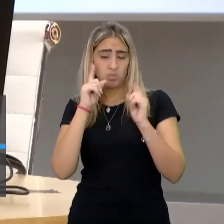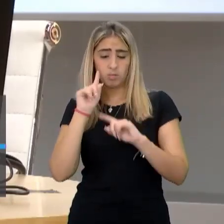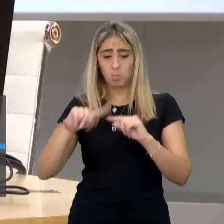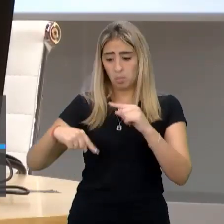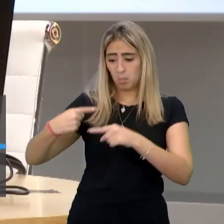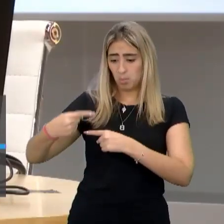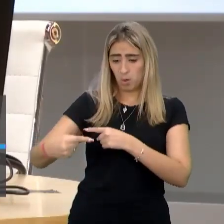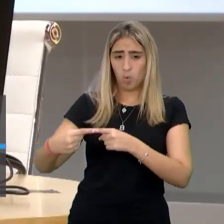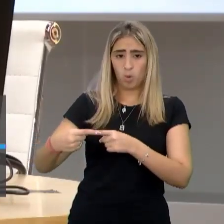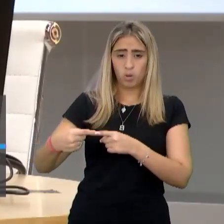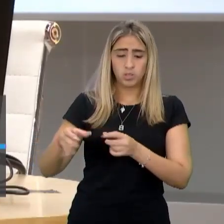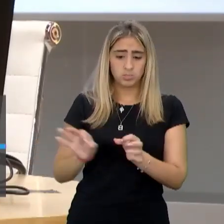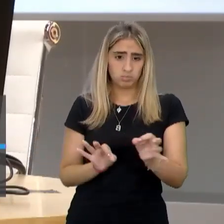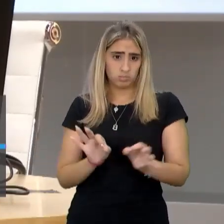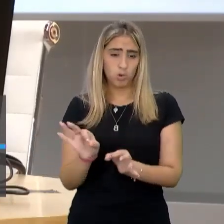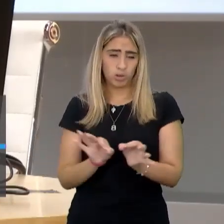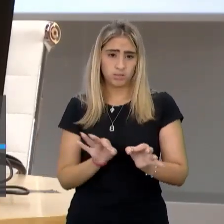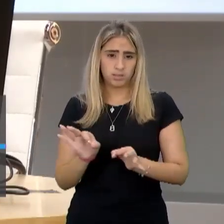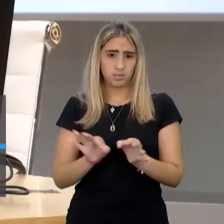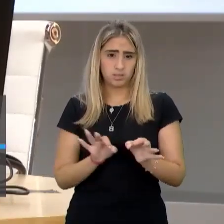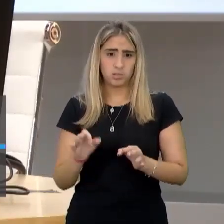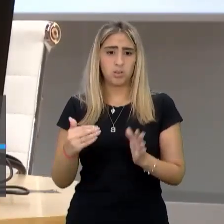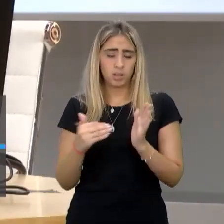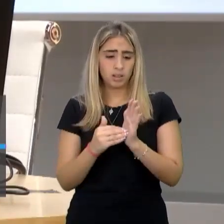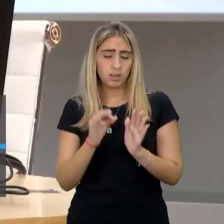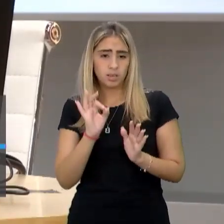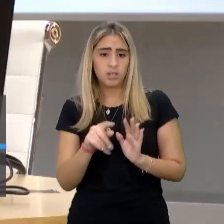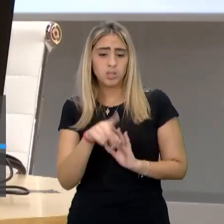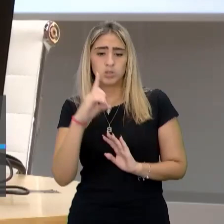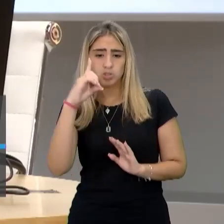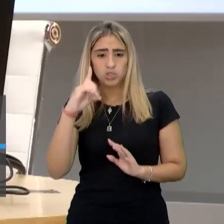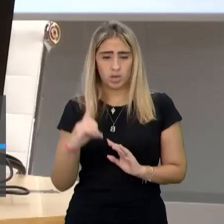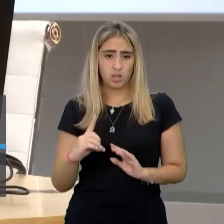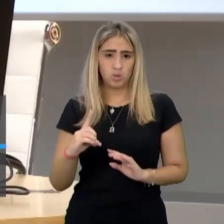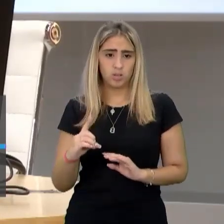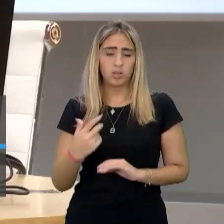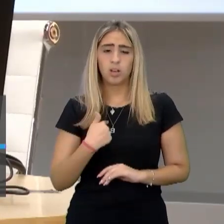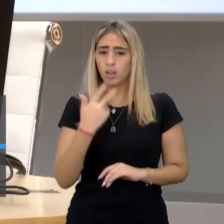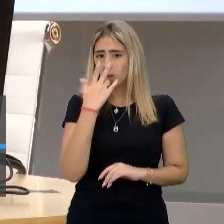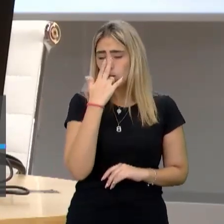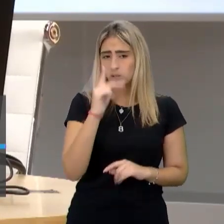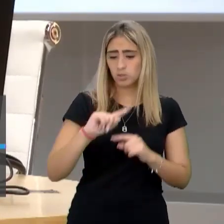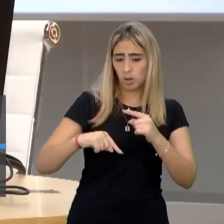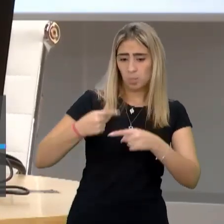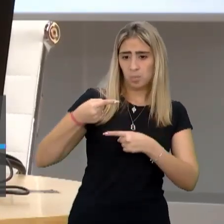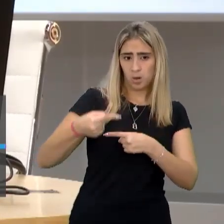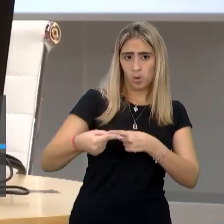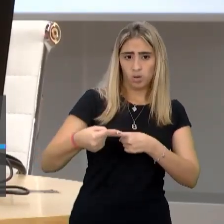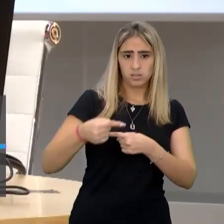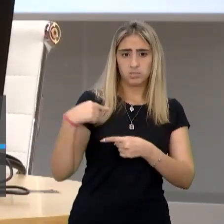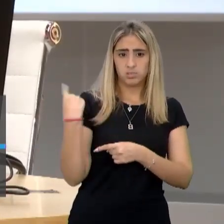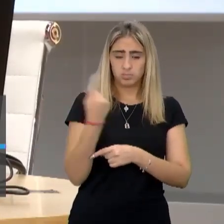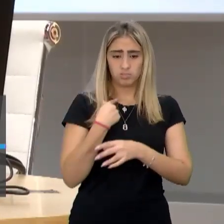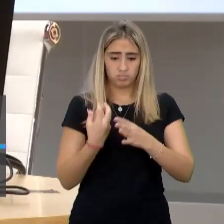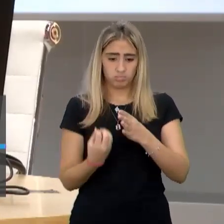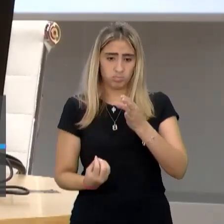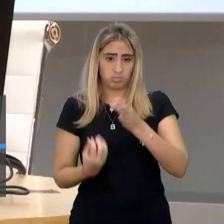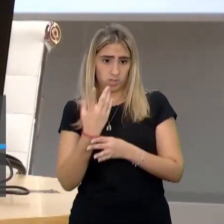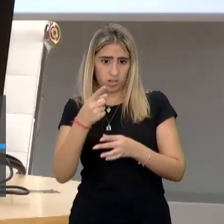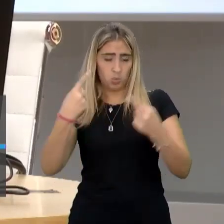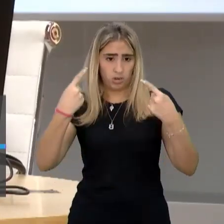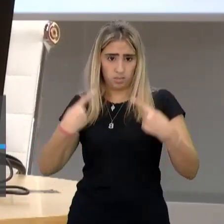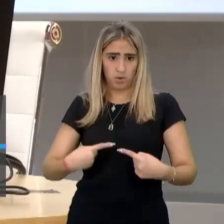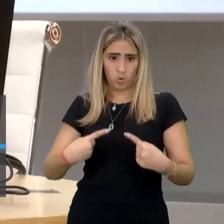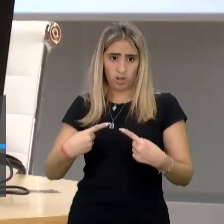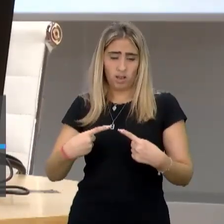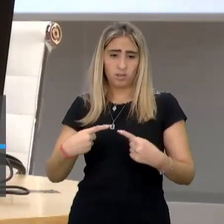próximo alinhamento com todo mundo, ou até mesmo com o diretor, né, e fala, olha, eu acho que da próxima vez que a gente for criar esse campeonato,